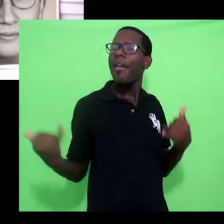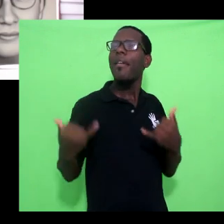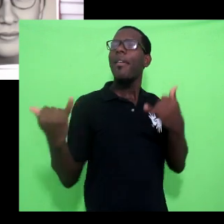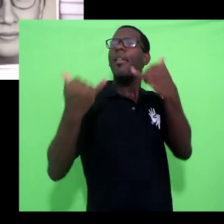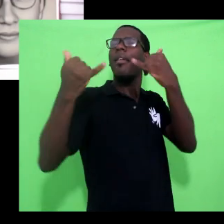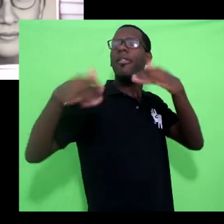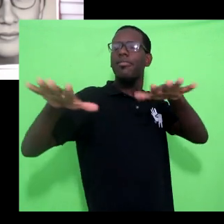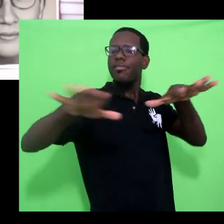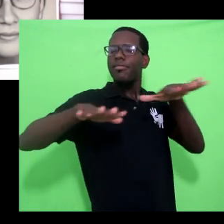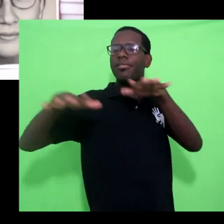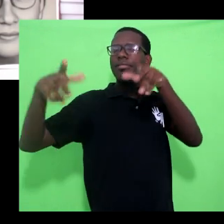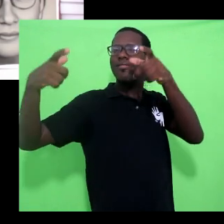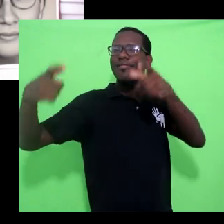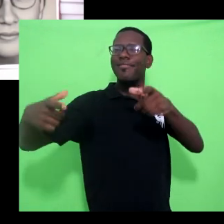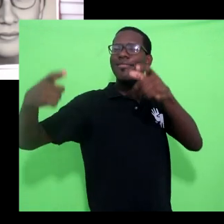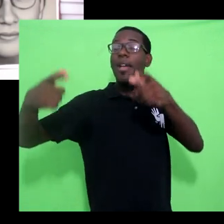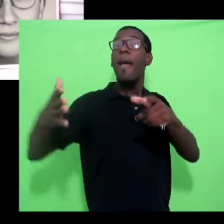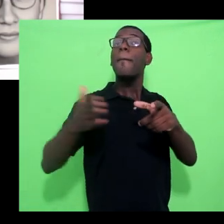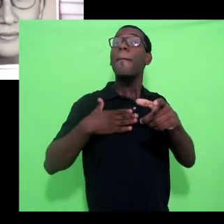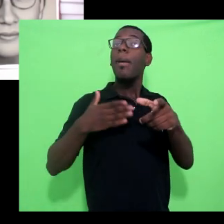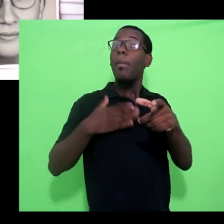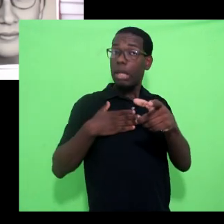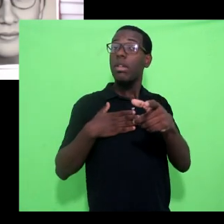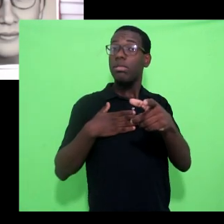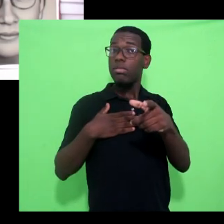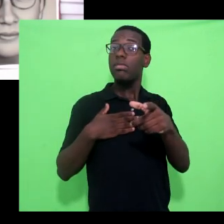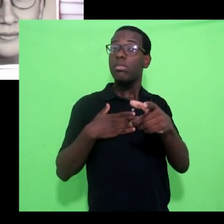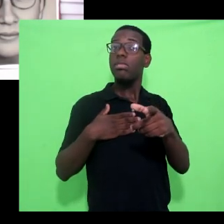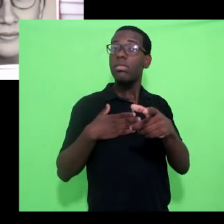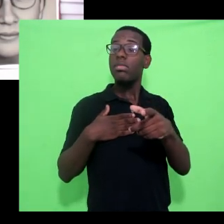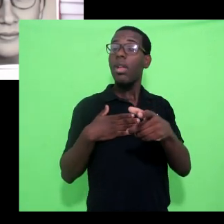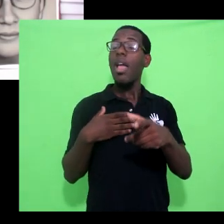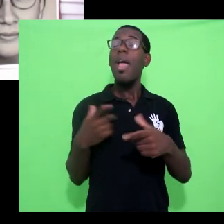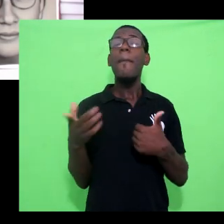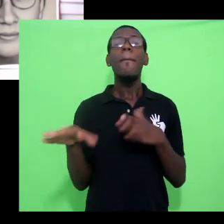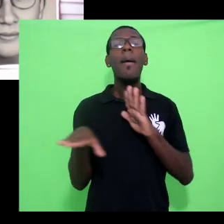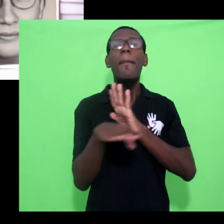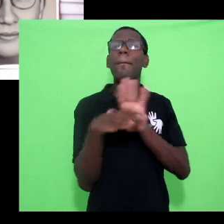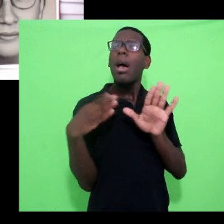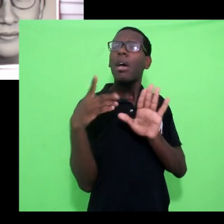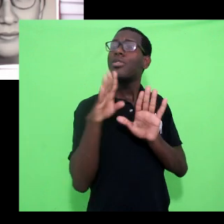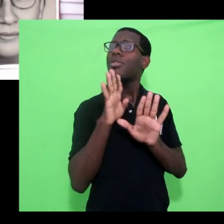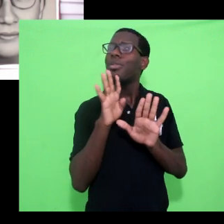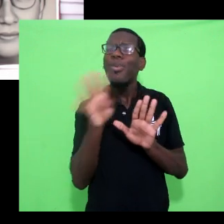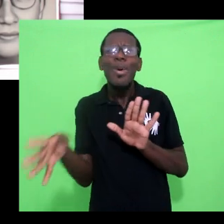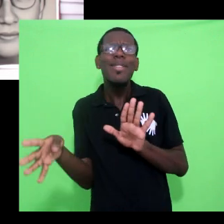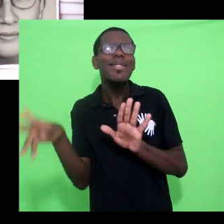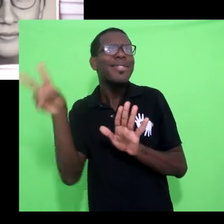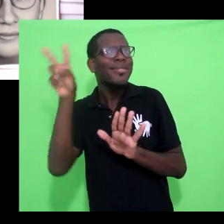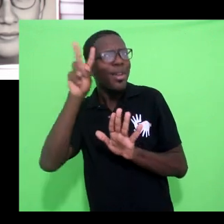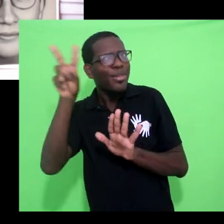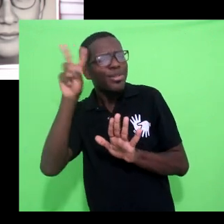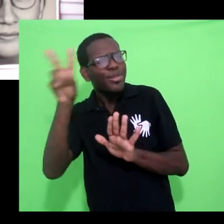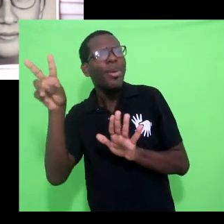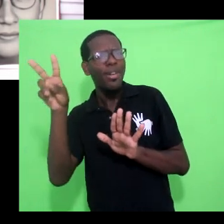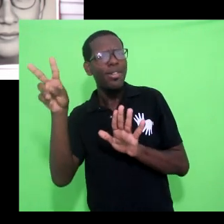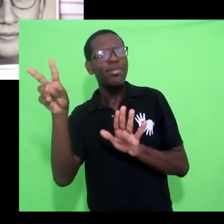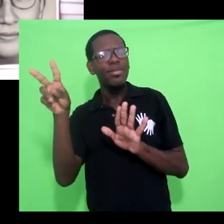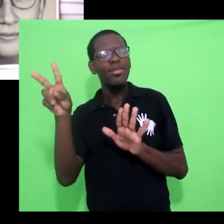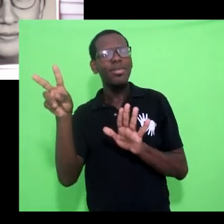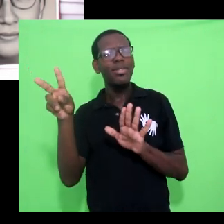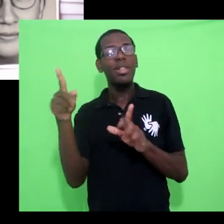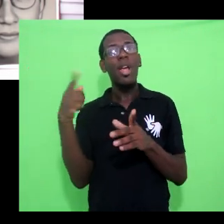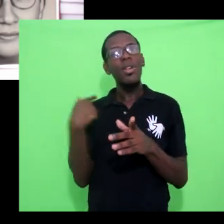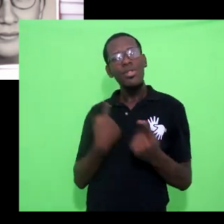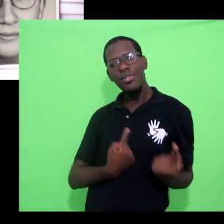assentamentos, né? O que deu um panorama bastante interessante da Baixada Fluminense, que